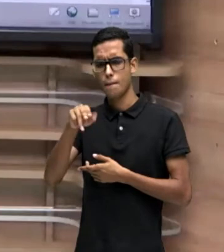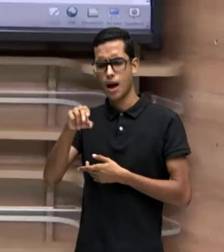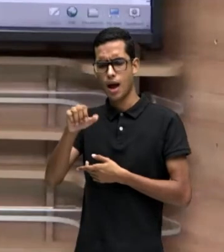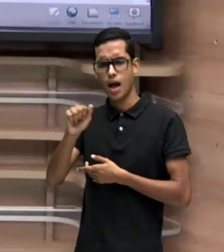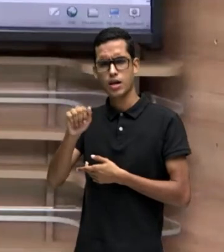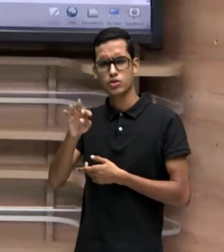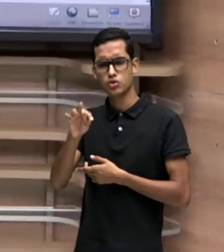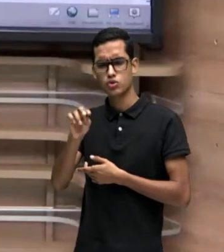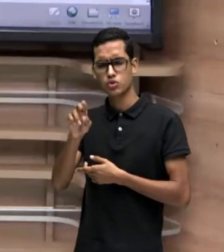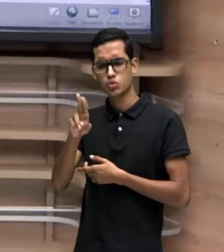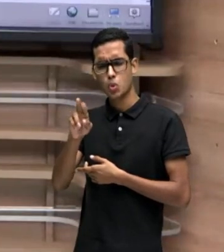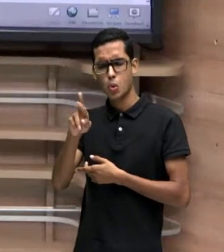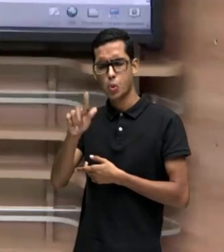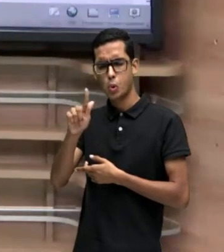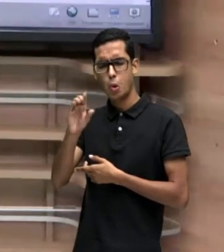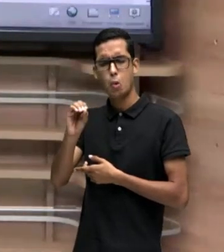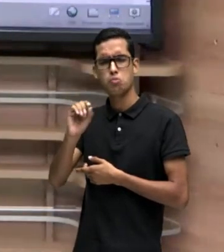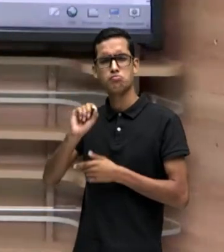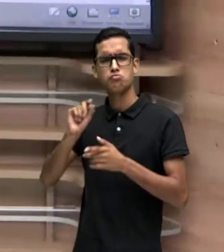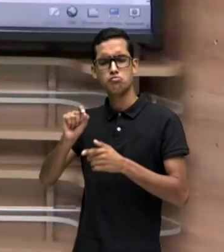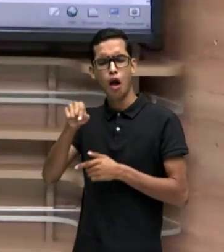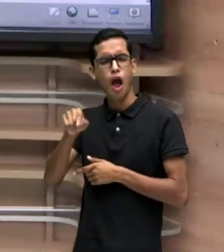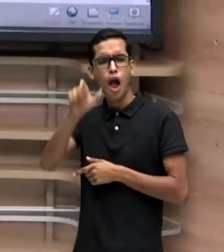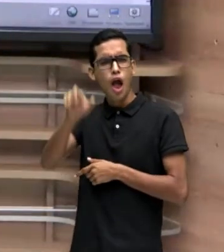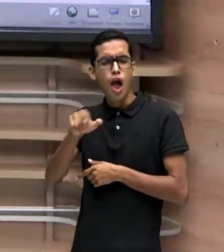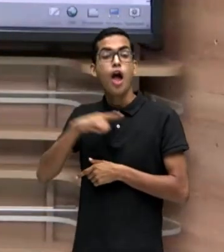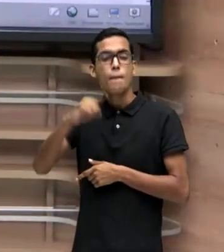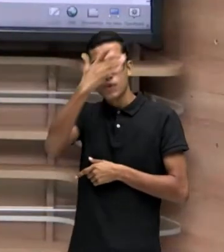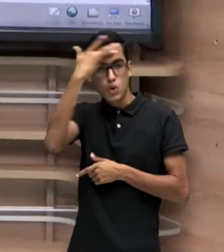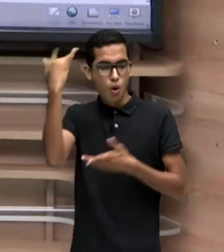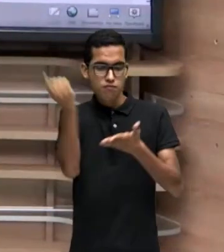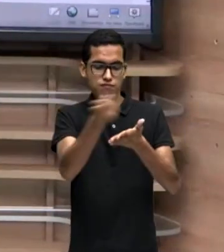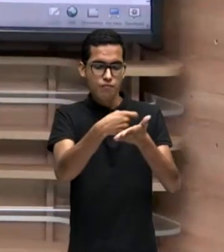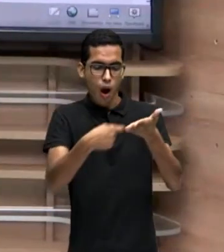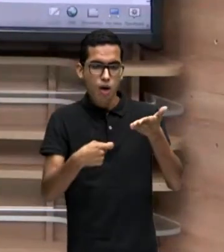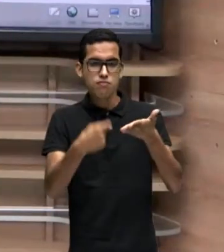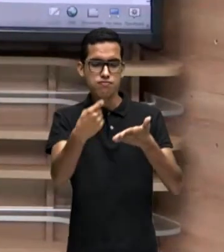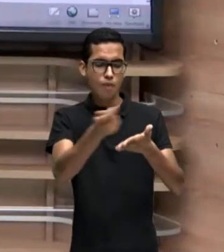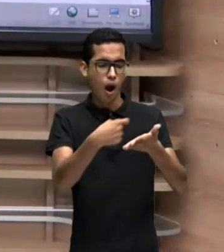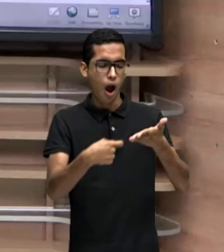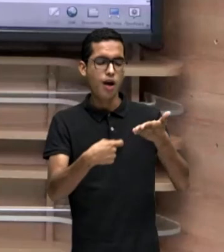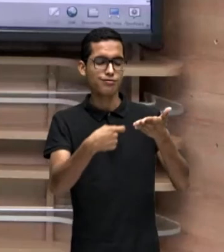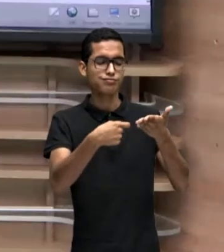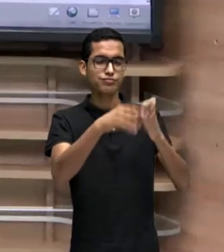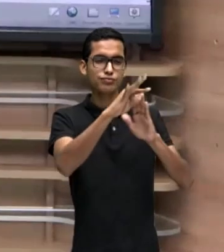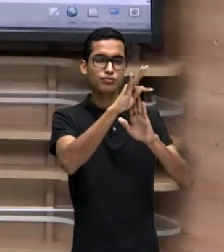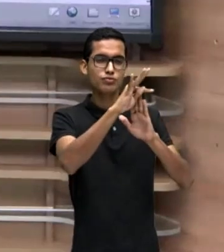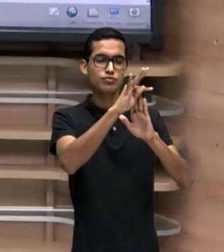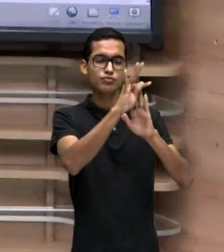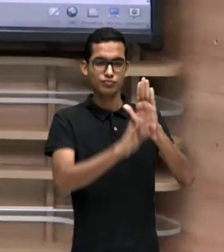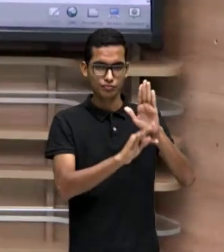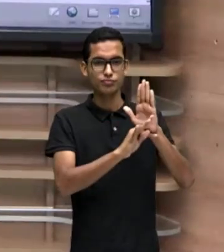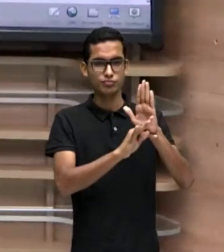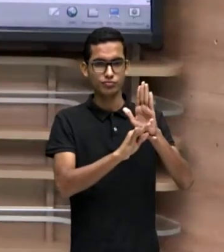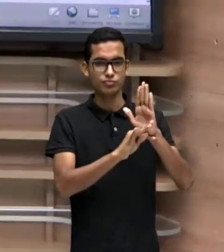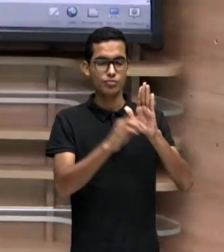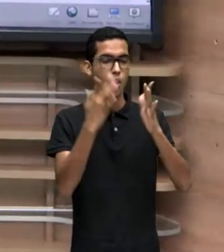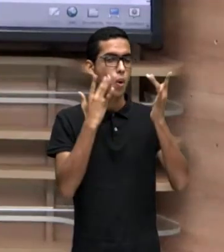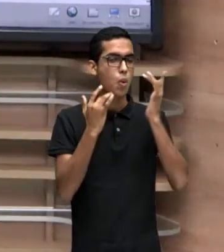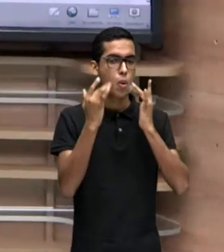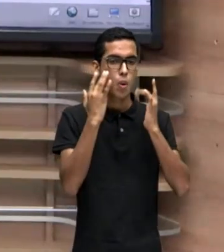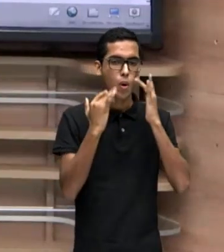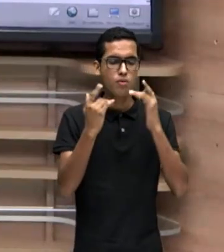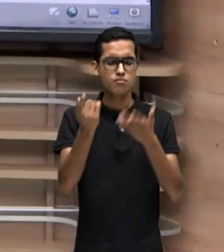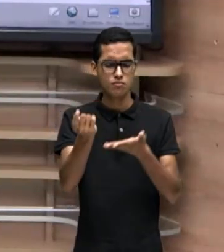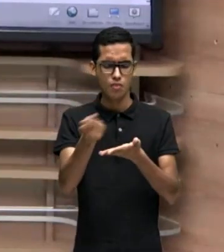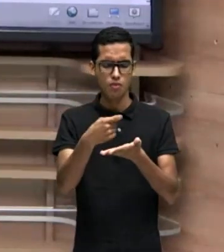lembrar? O dramaturgo é aquele que escreve a ação, o texto do teatro, né? Se o dramaturgo, quando ele estava lá escrevendo o